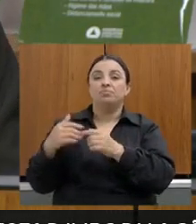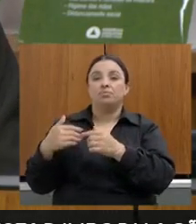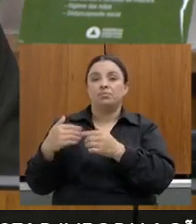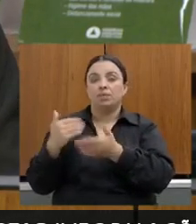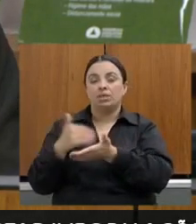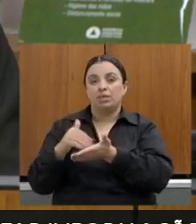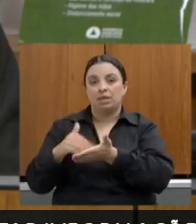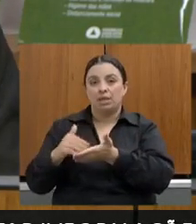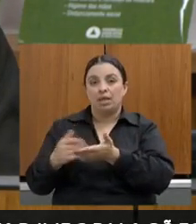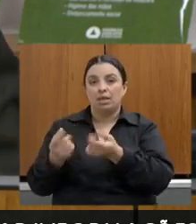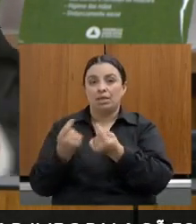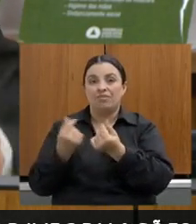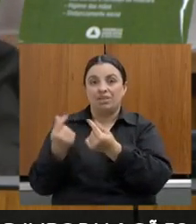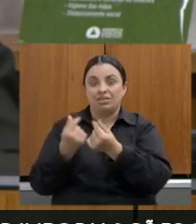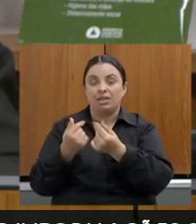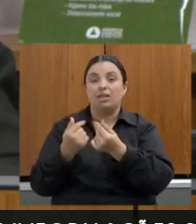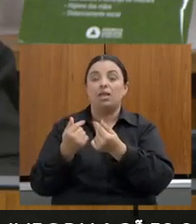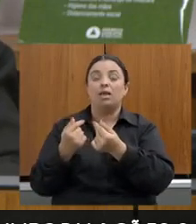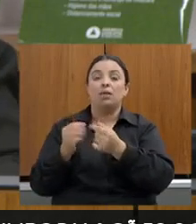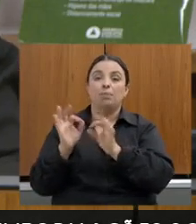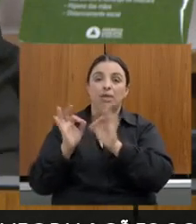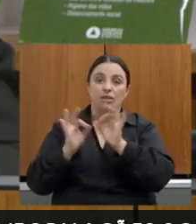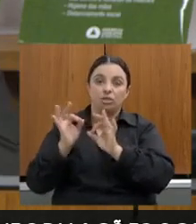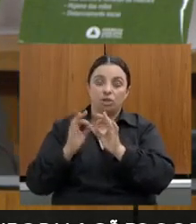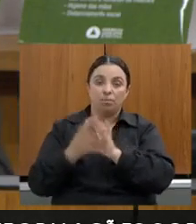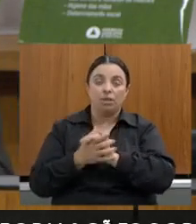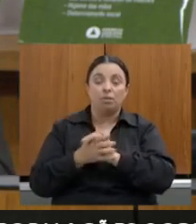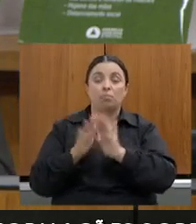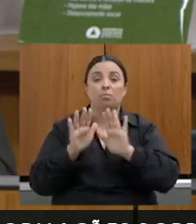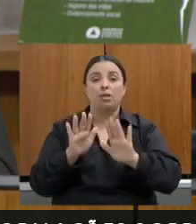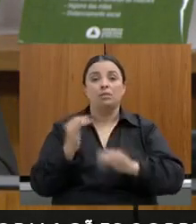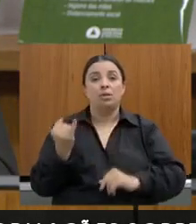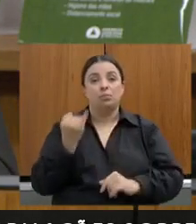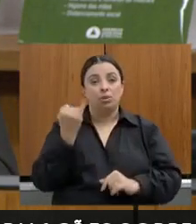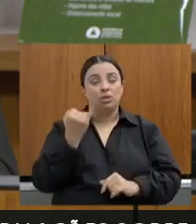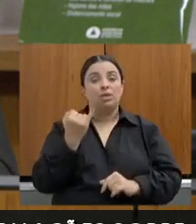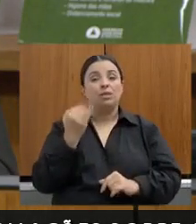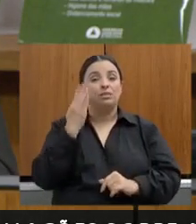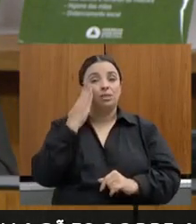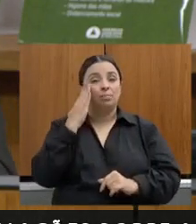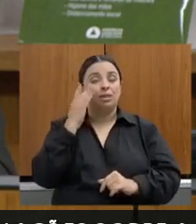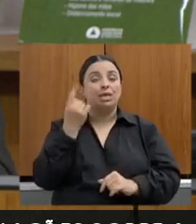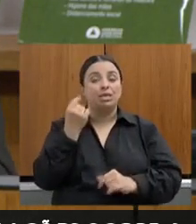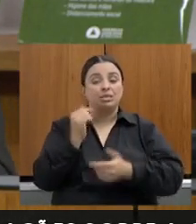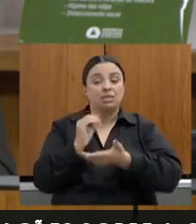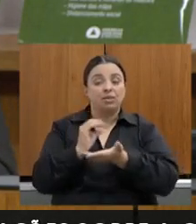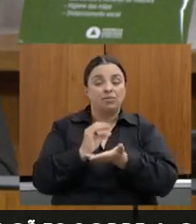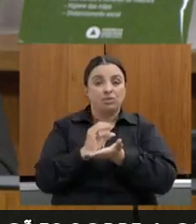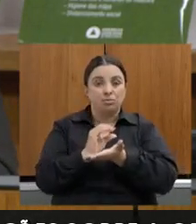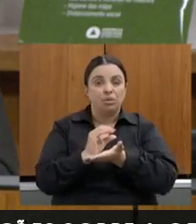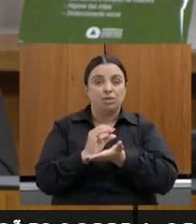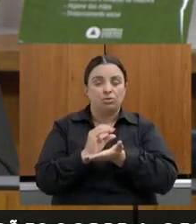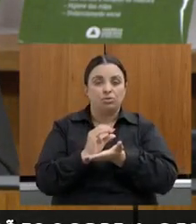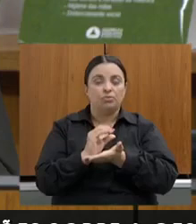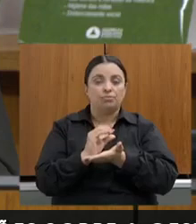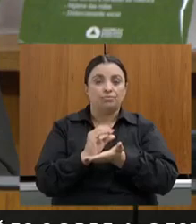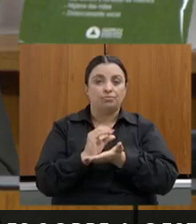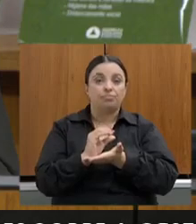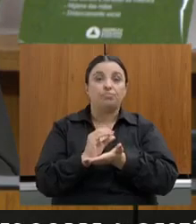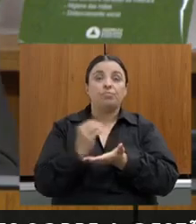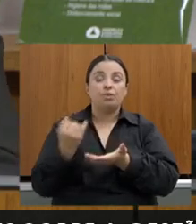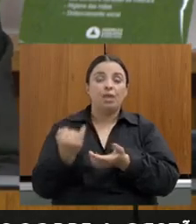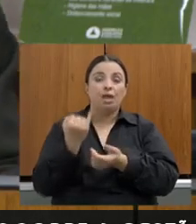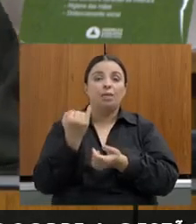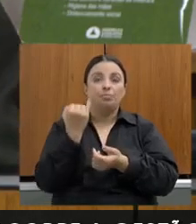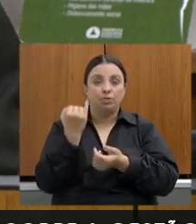em torno dos investimentos saltando aí para questão dos investimentos é